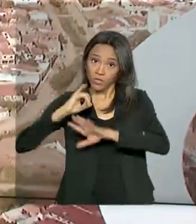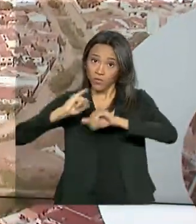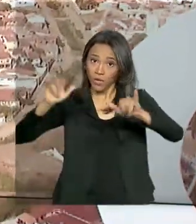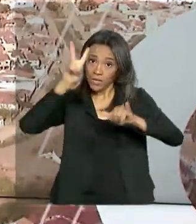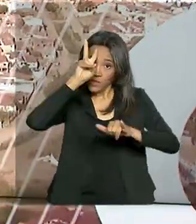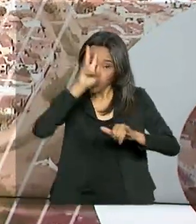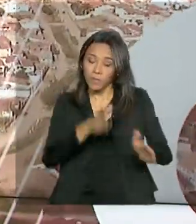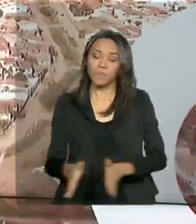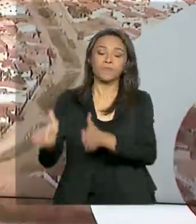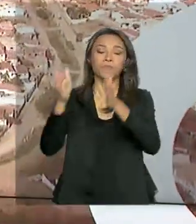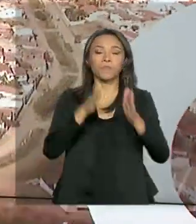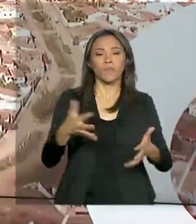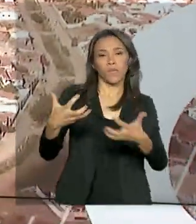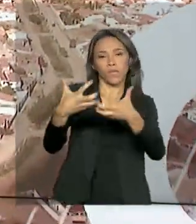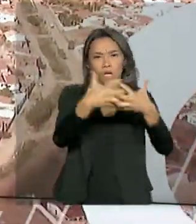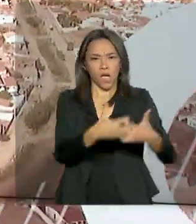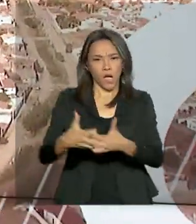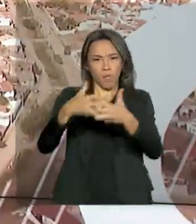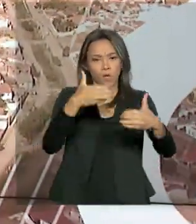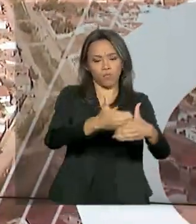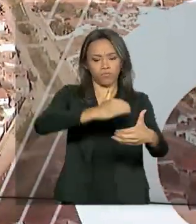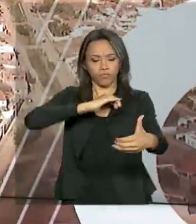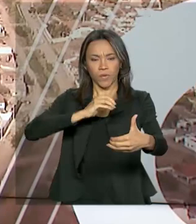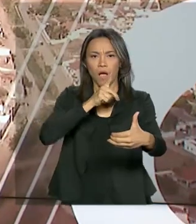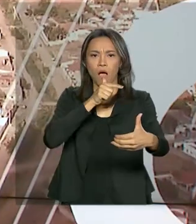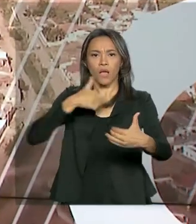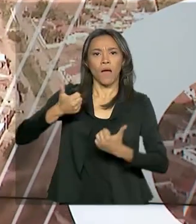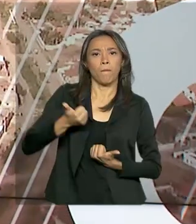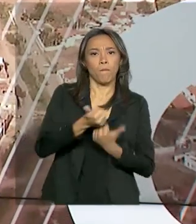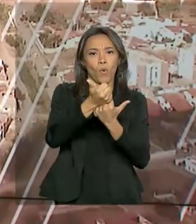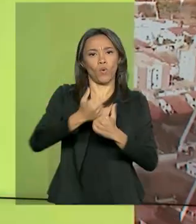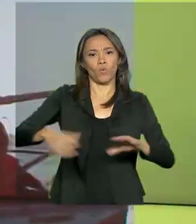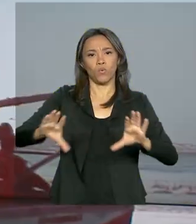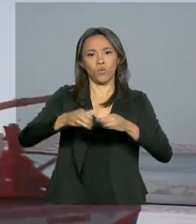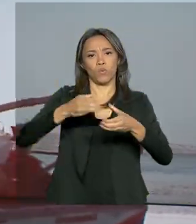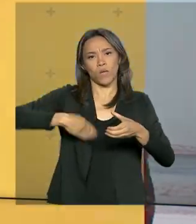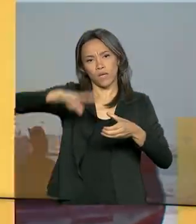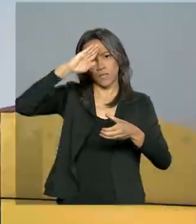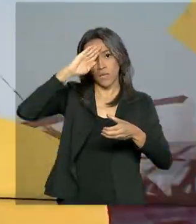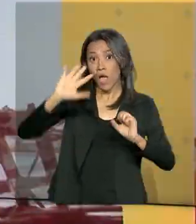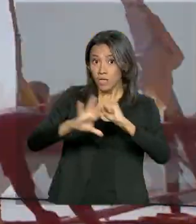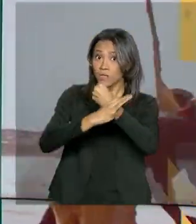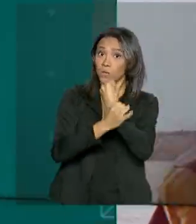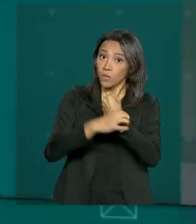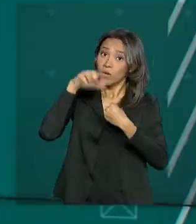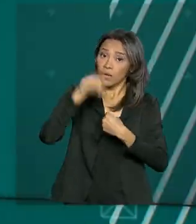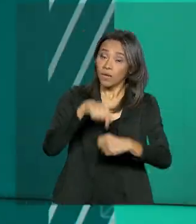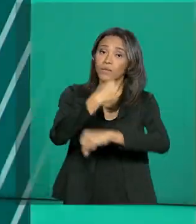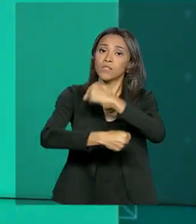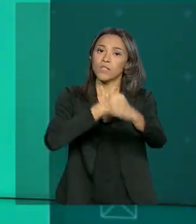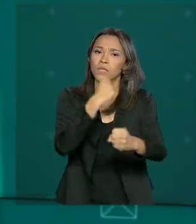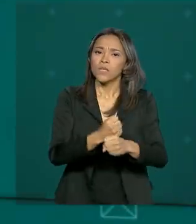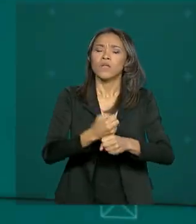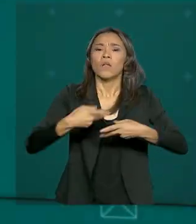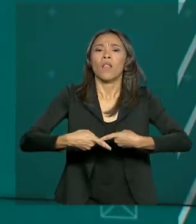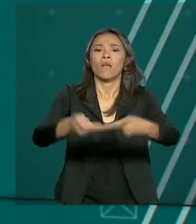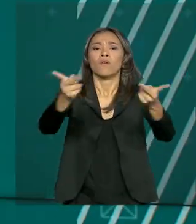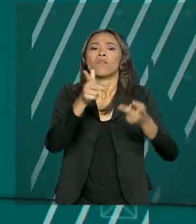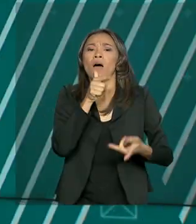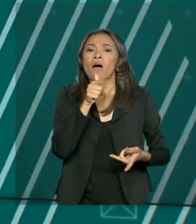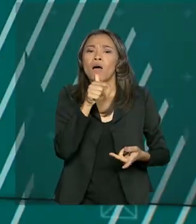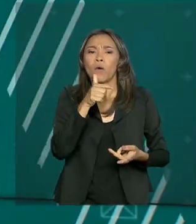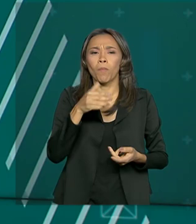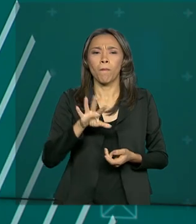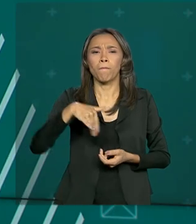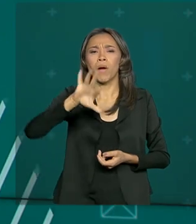Carro Pipa Federal, que recebe apoio do Exército, garantiu este ano o abastecimento a mais de 2 milhões